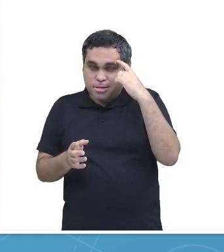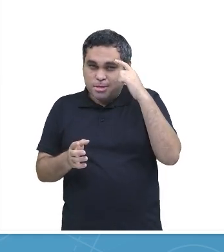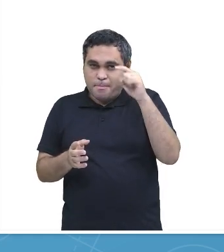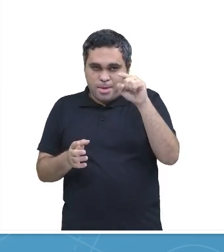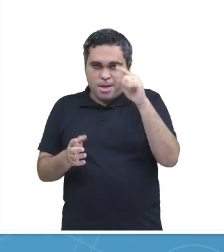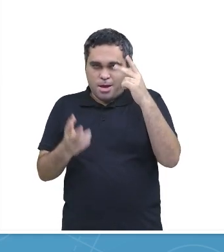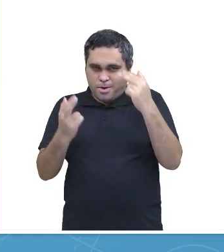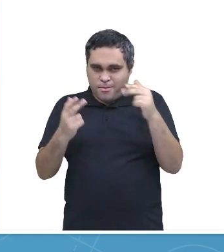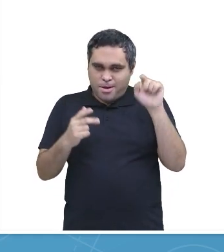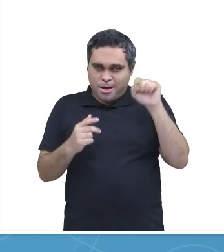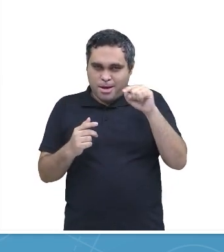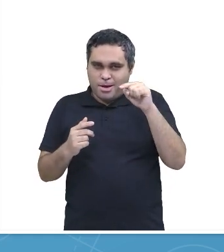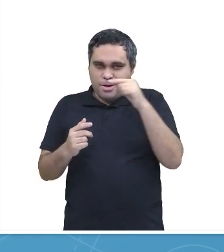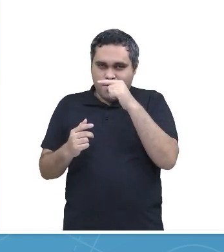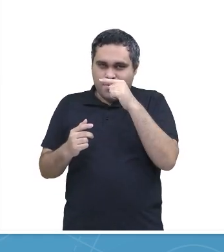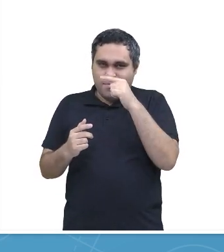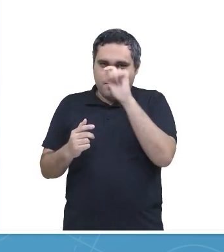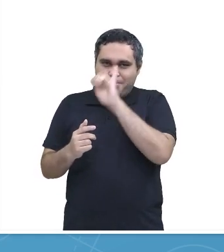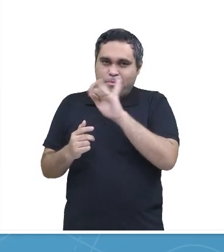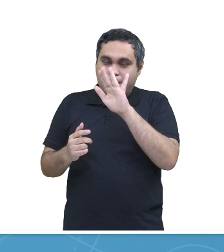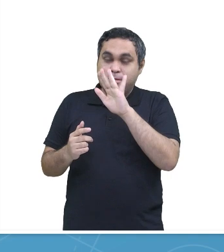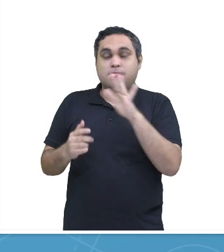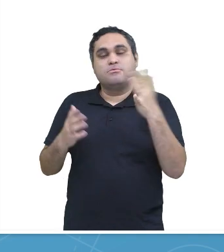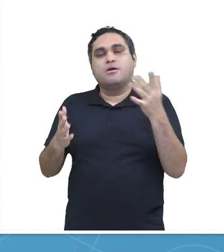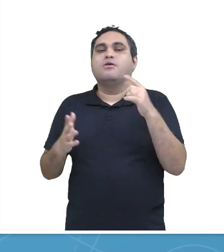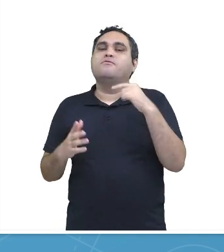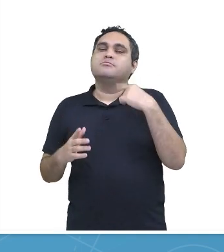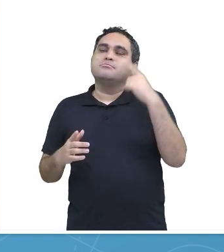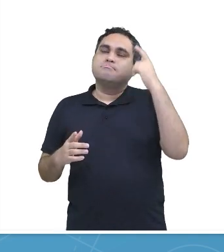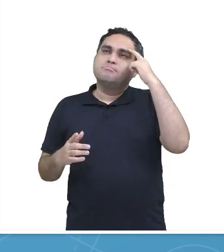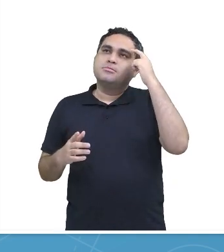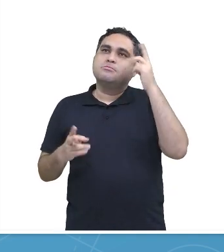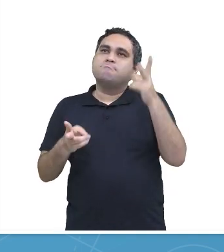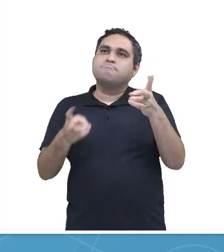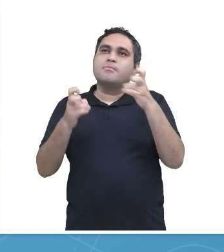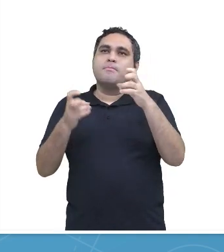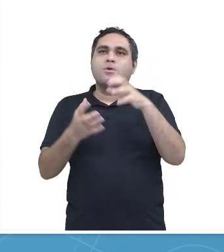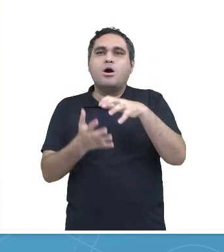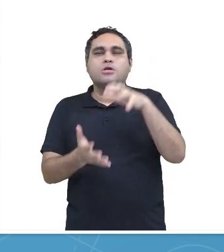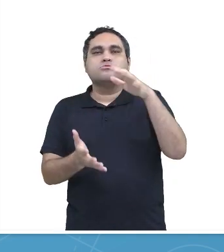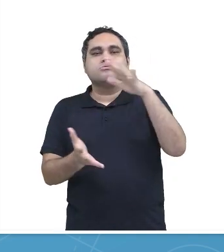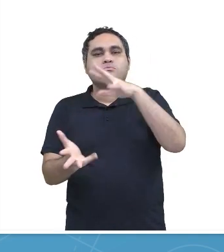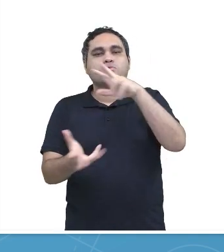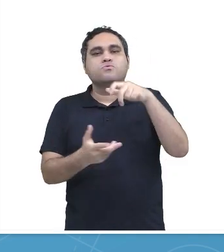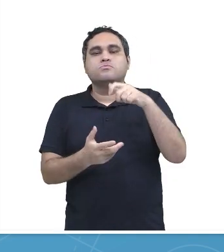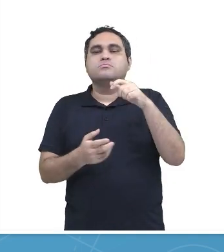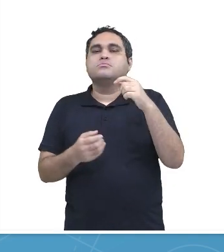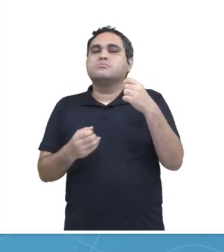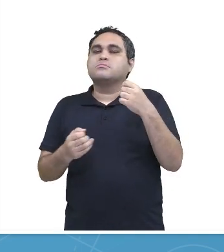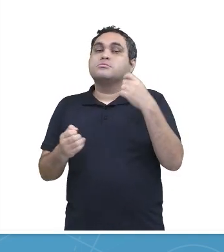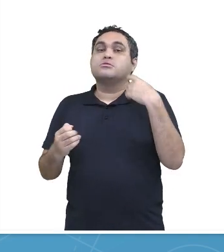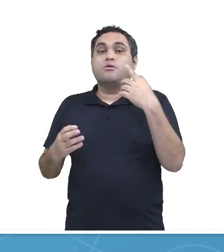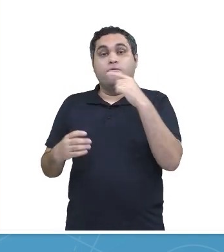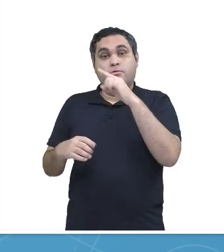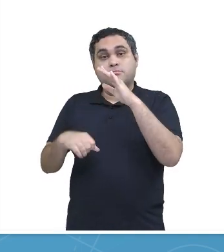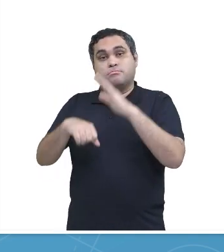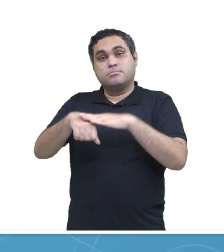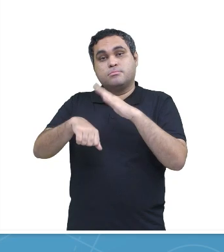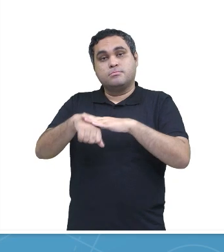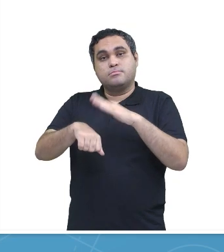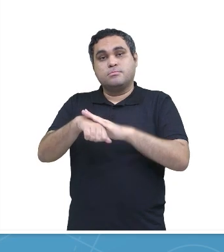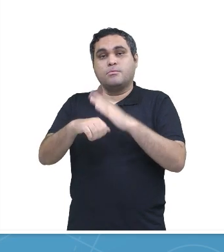Então, a partir das suas observações do mundo adulto, crie uma ilustração ou situações de uma